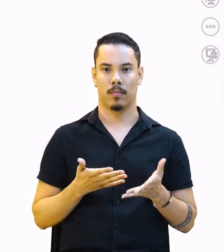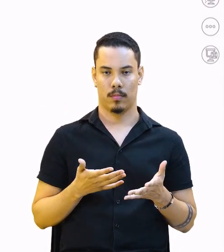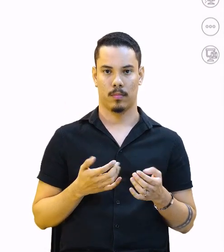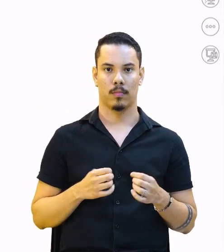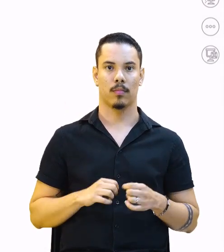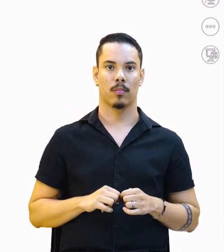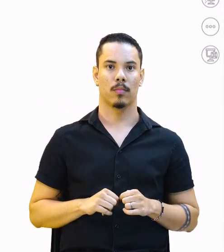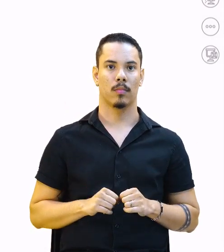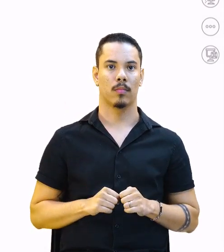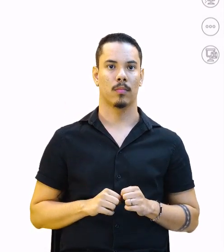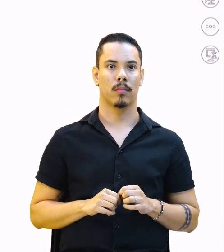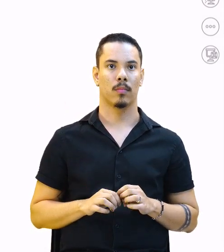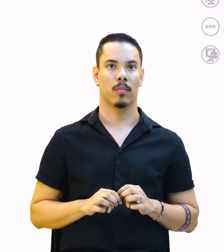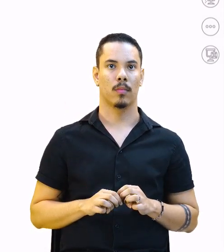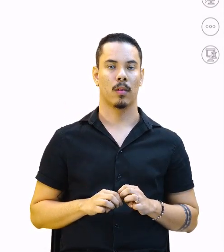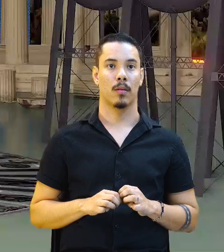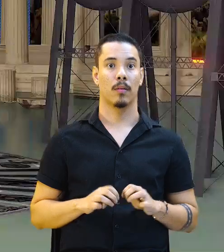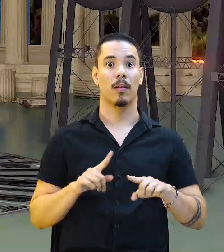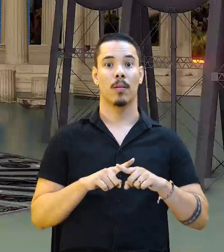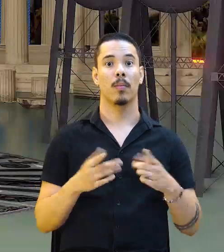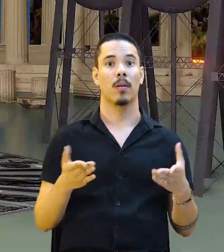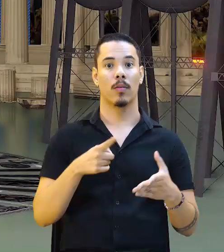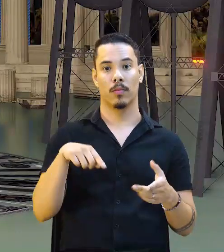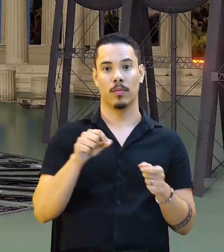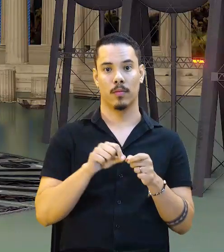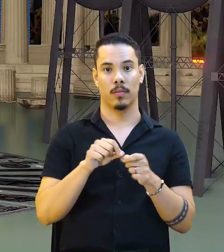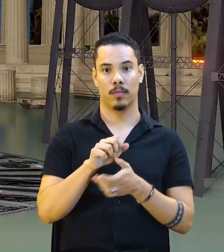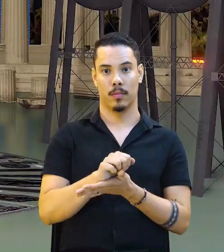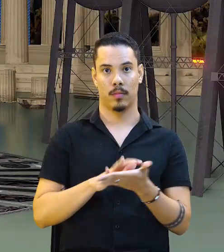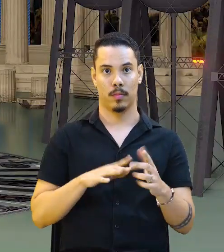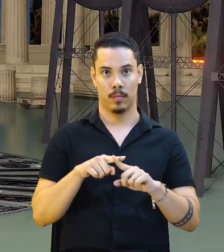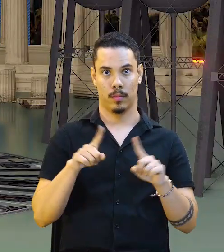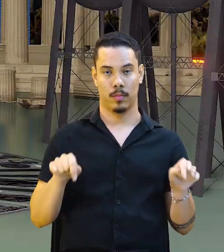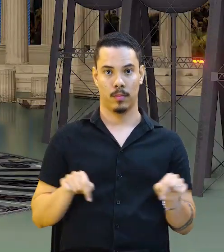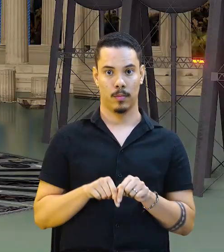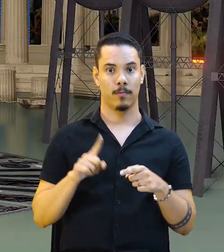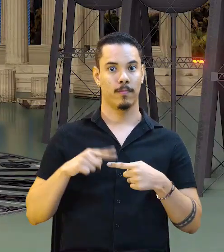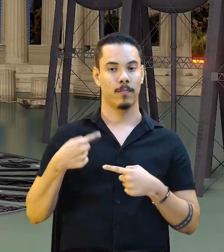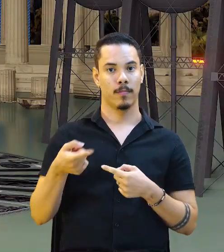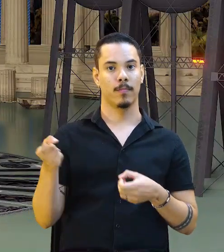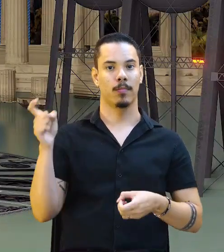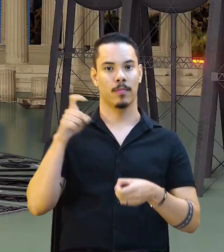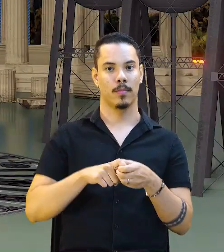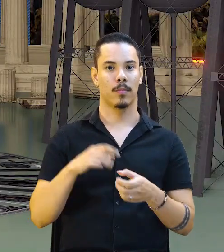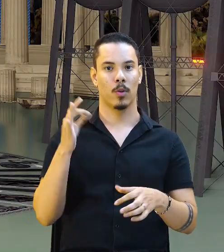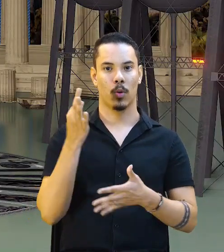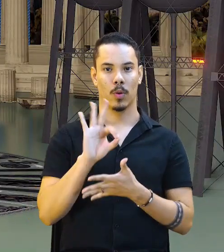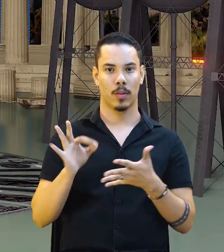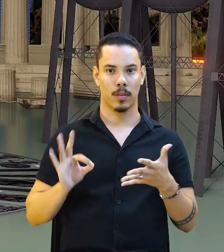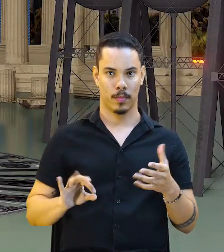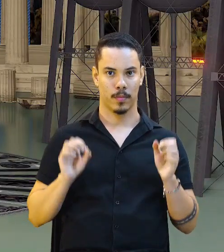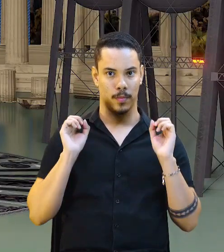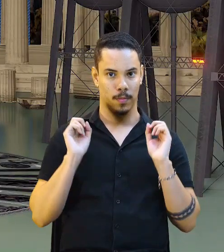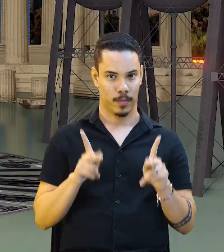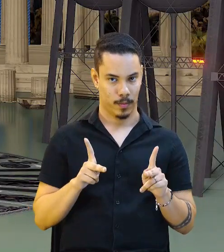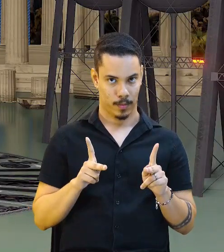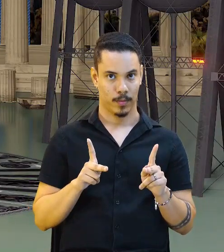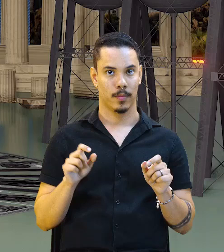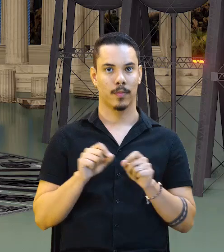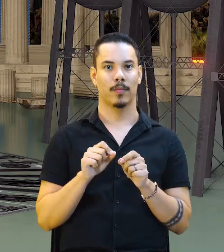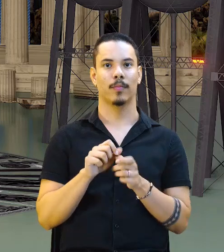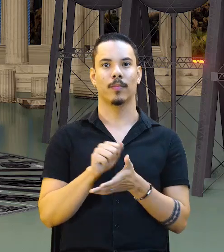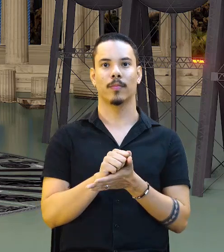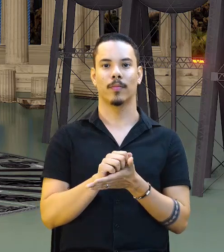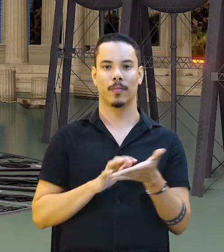Pessoal, agora vocês vão para a atividade de sala e daqui a pouquinho a gente retorna para a nossa correção. Então vamos lá, Uma fazer boa